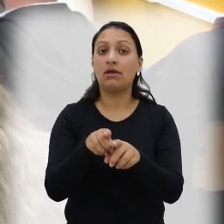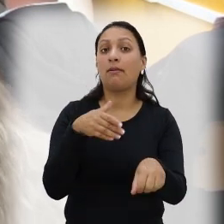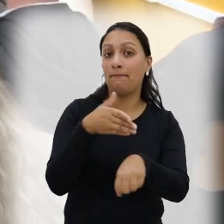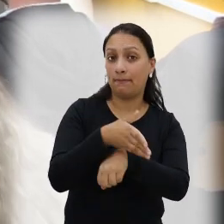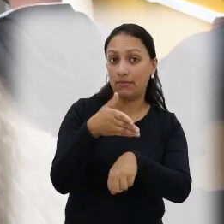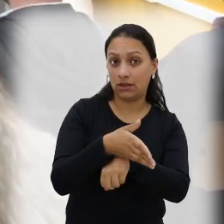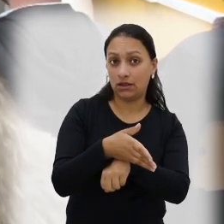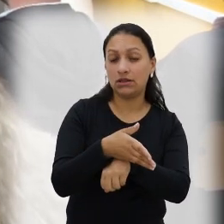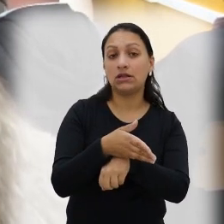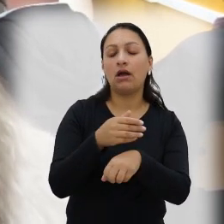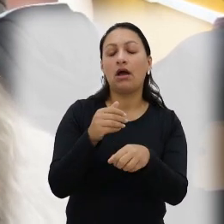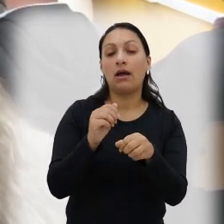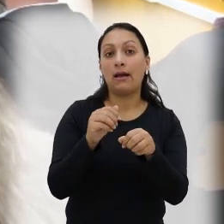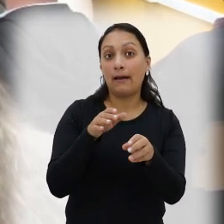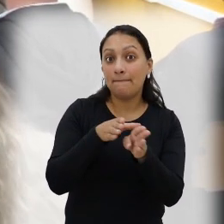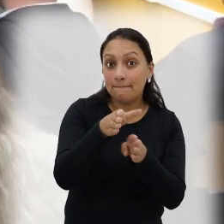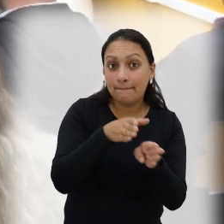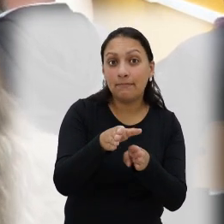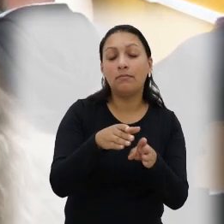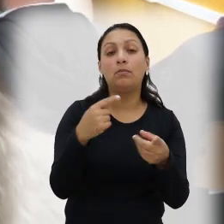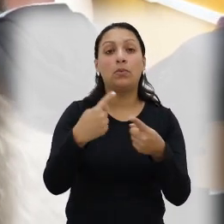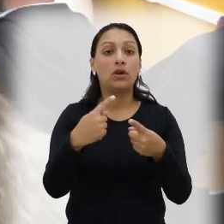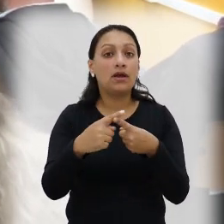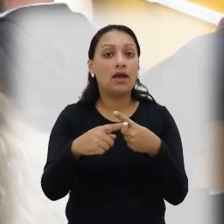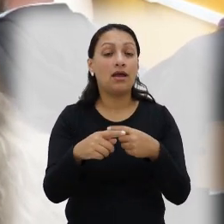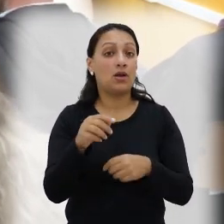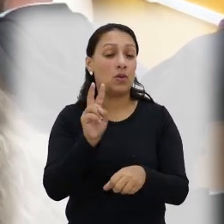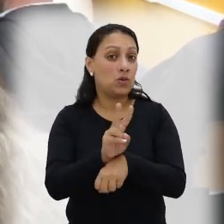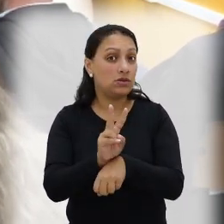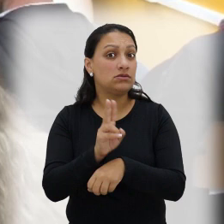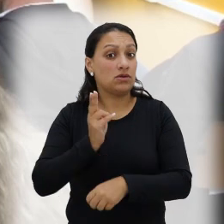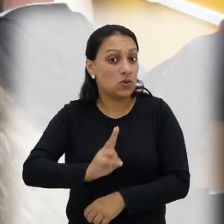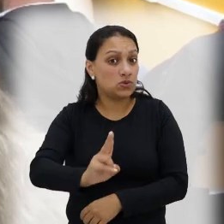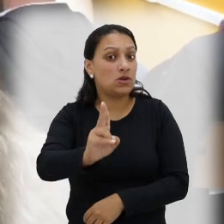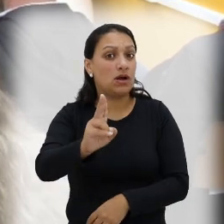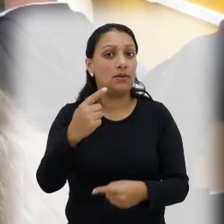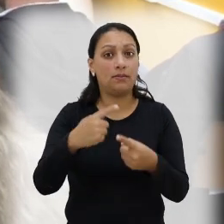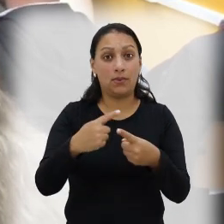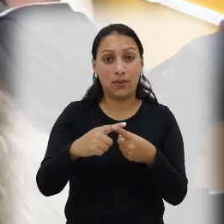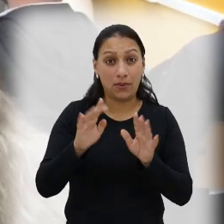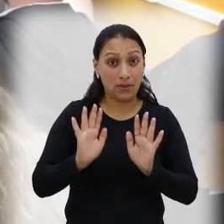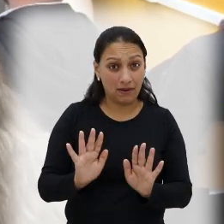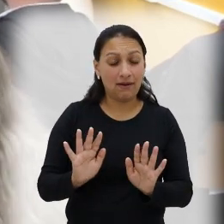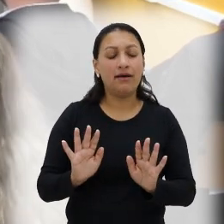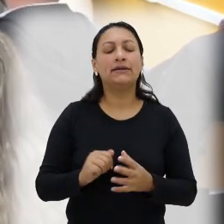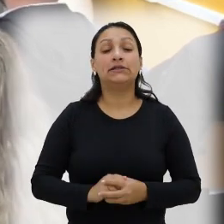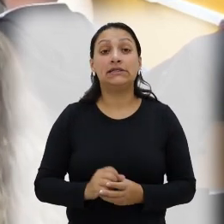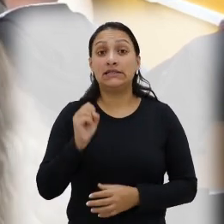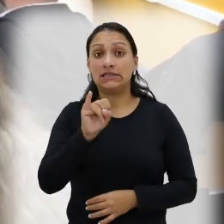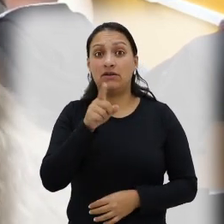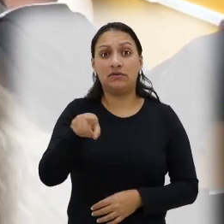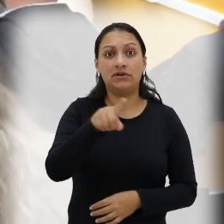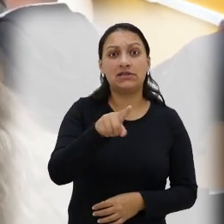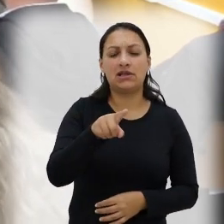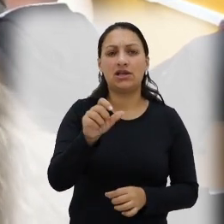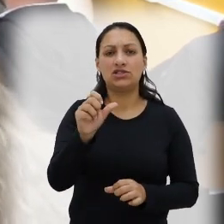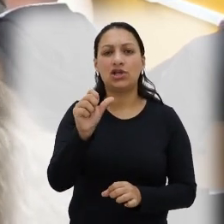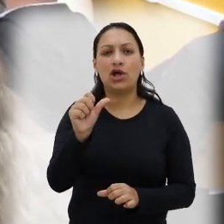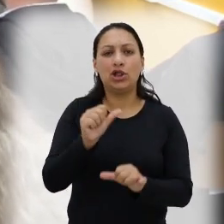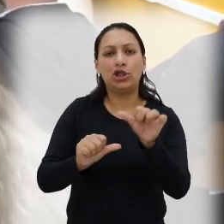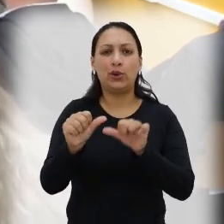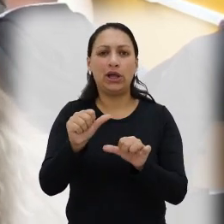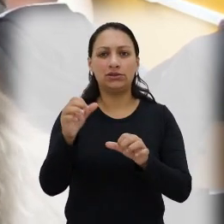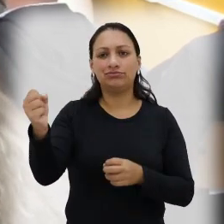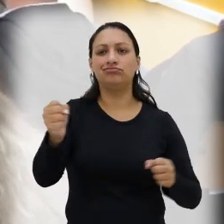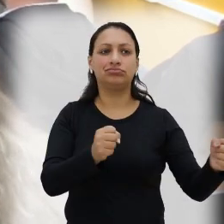Tá? Isso é um cuidado que a gente pede, né? Que haja uma continuidade. Porque se vocês ficarem trocando muito, e eu sei que tem a dificuldade